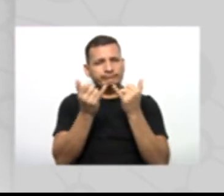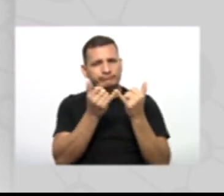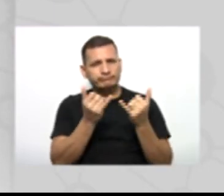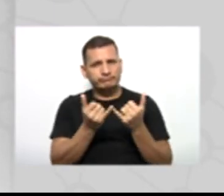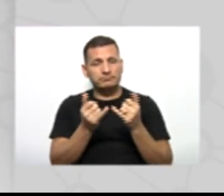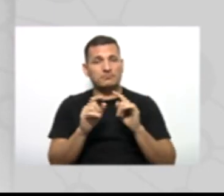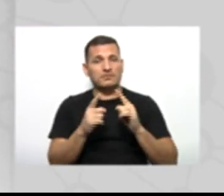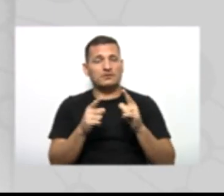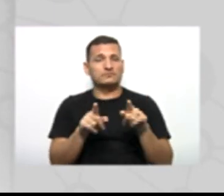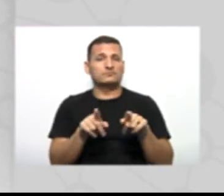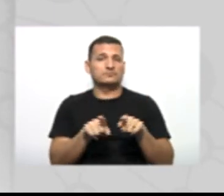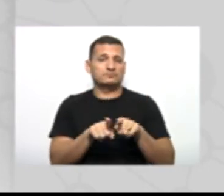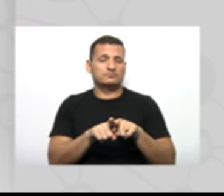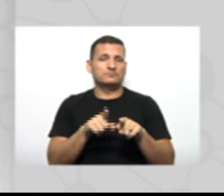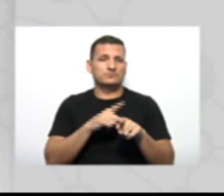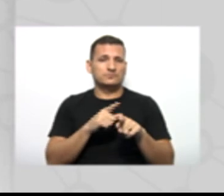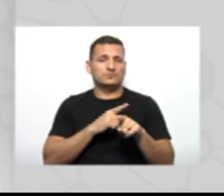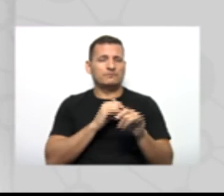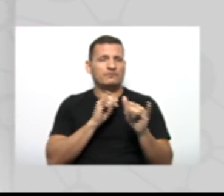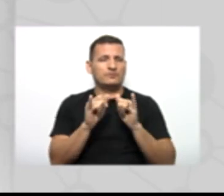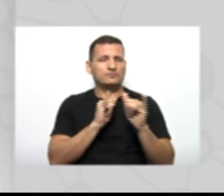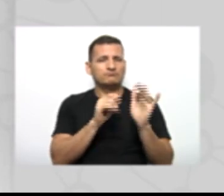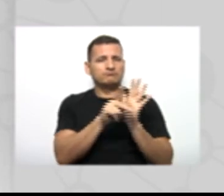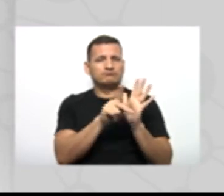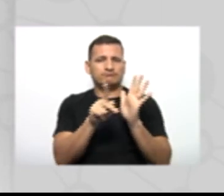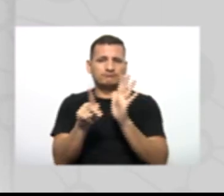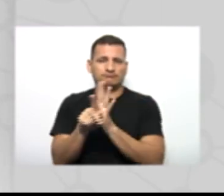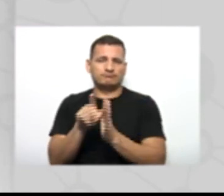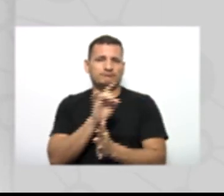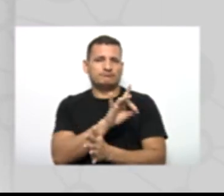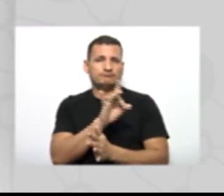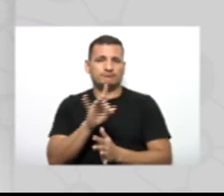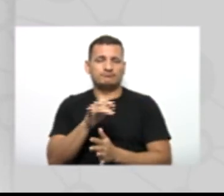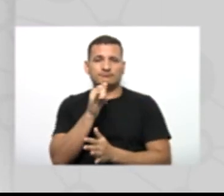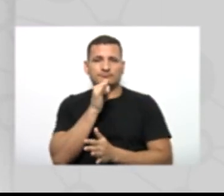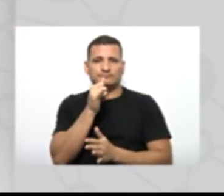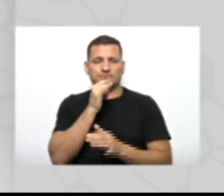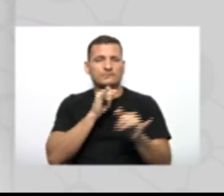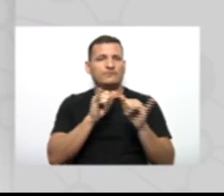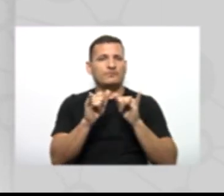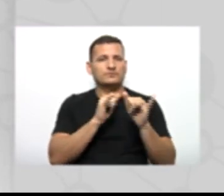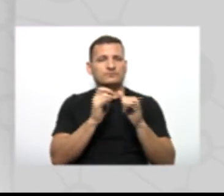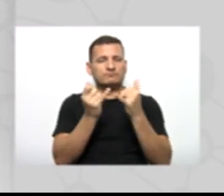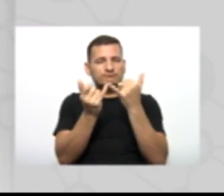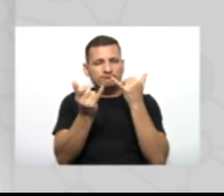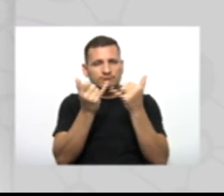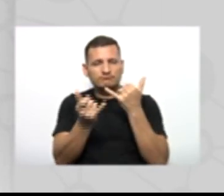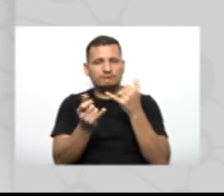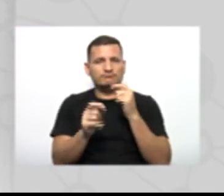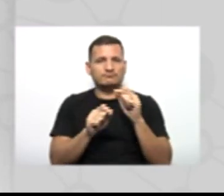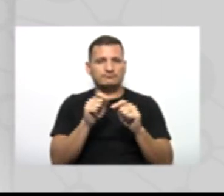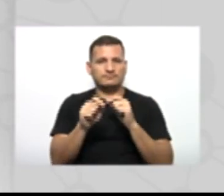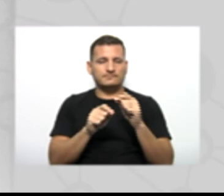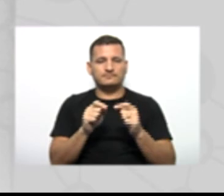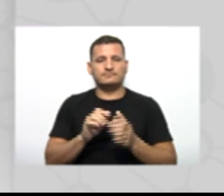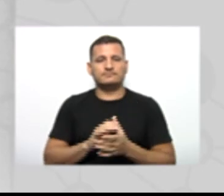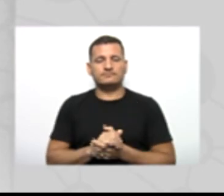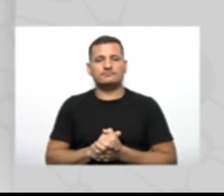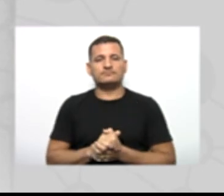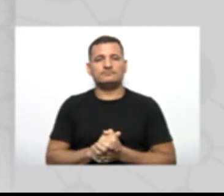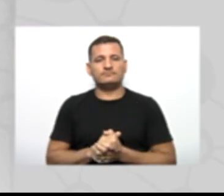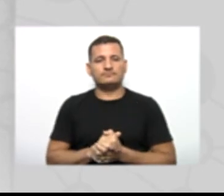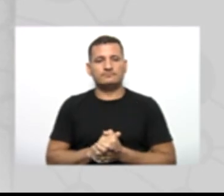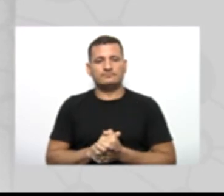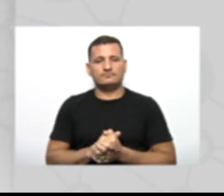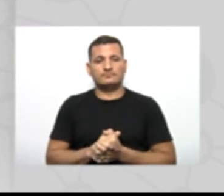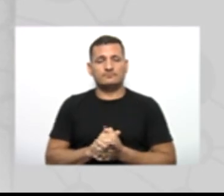informações específicas de cada uma. Por exemplo, informações em comum. Nós podemos dizer